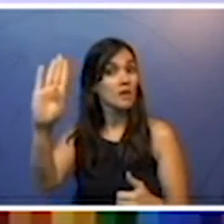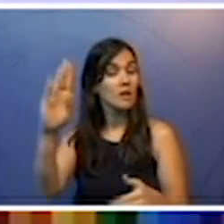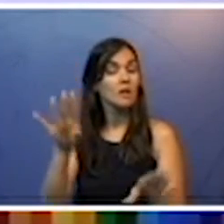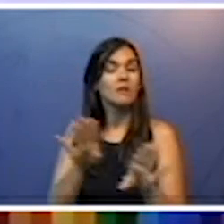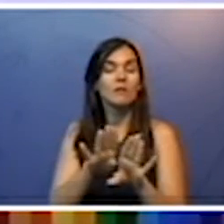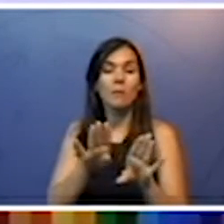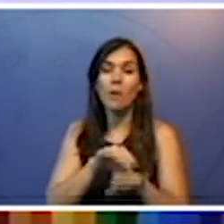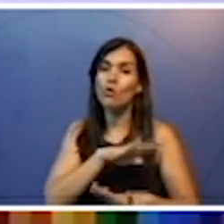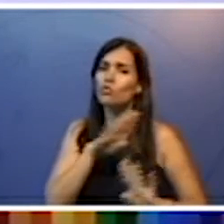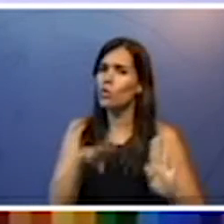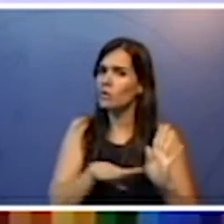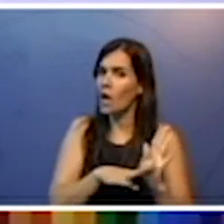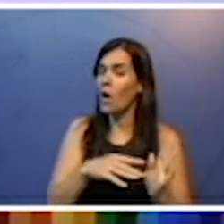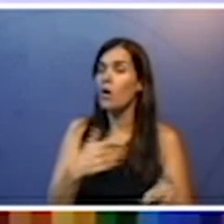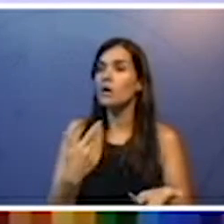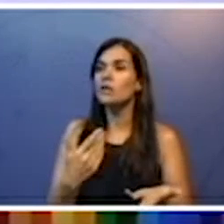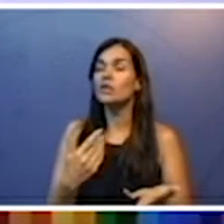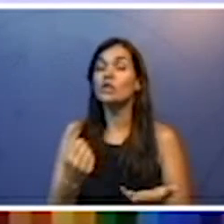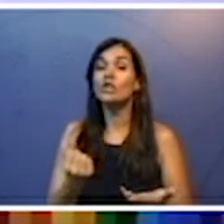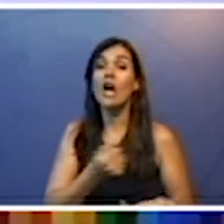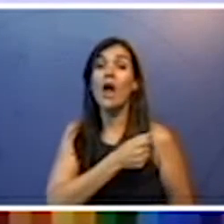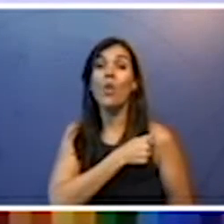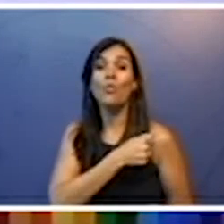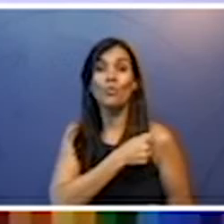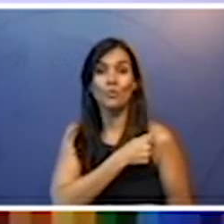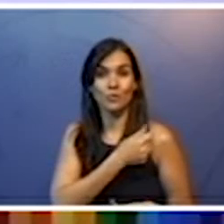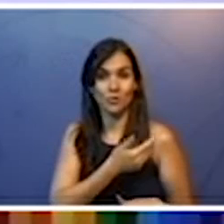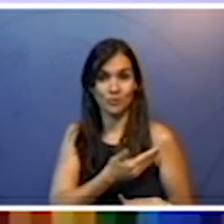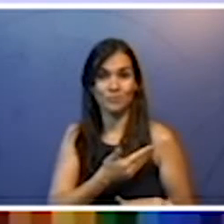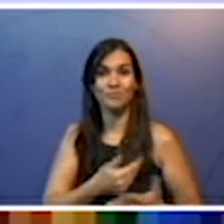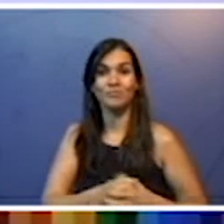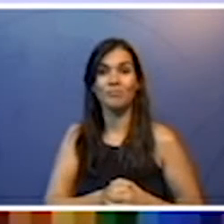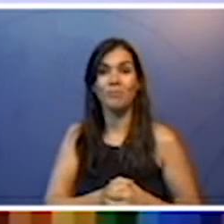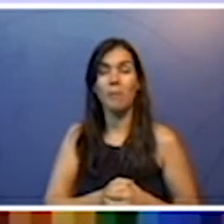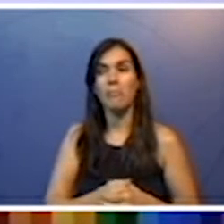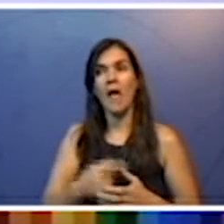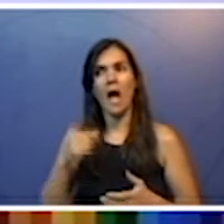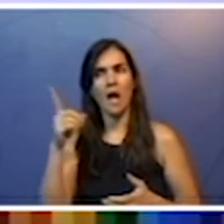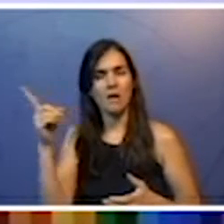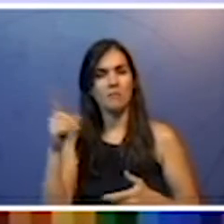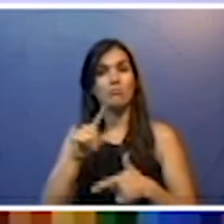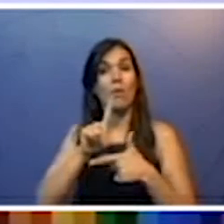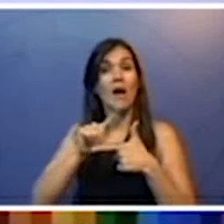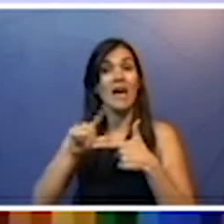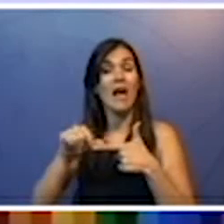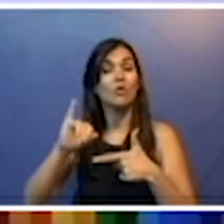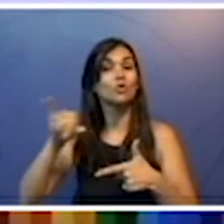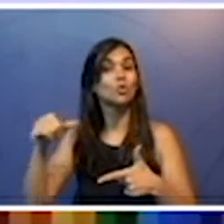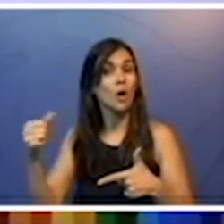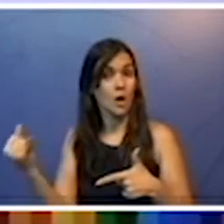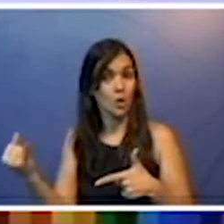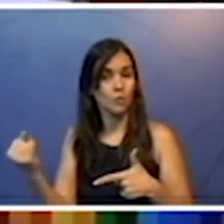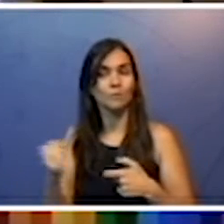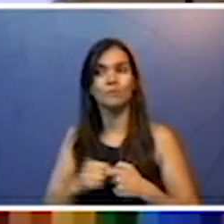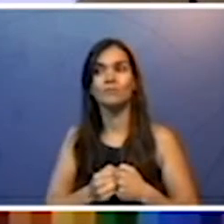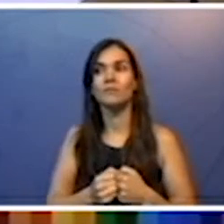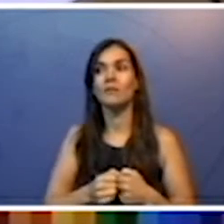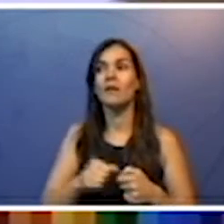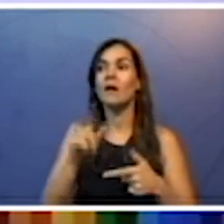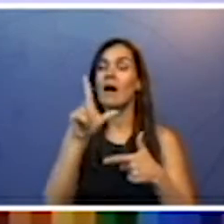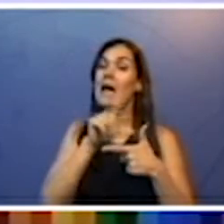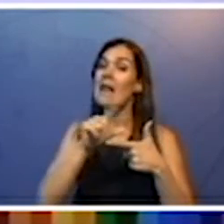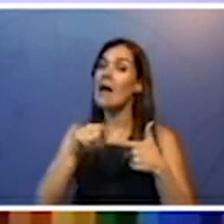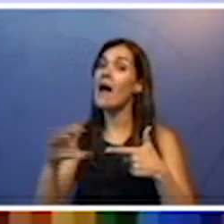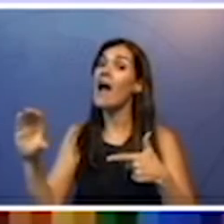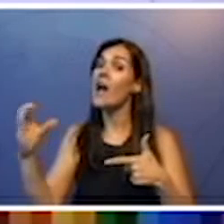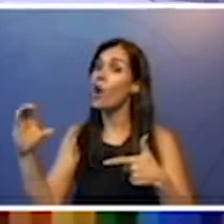que fizeram parte dessa votação, tá? Aqui é o gráfico do João, aqui é o gráfico da